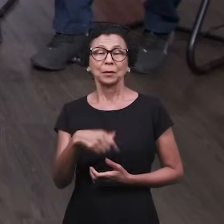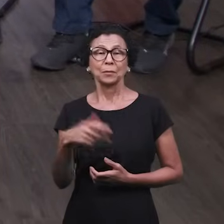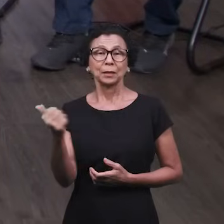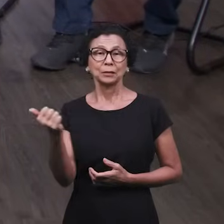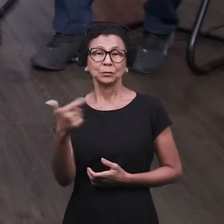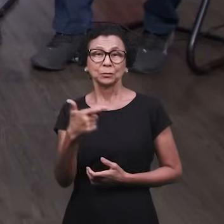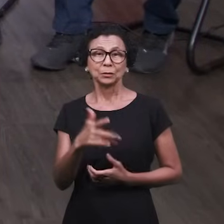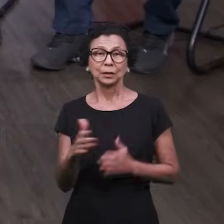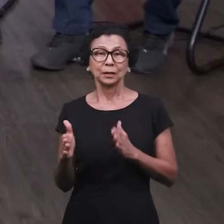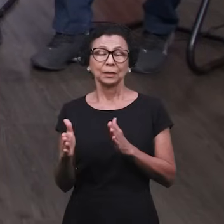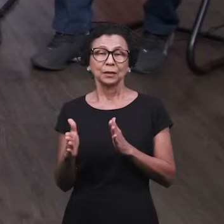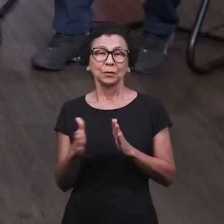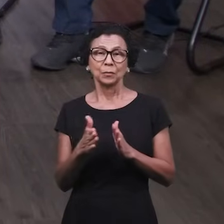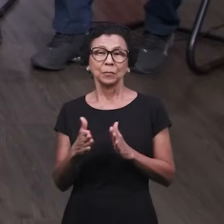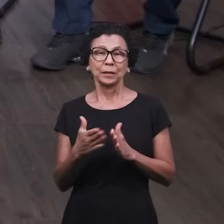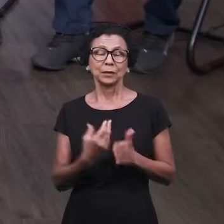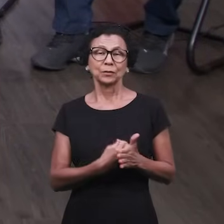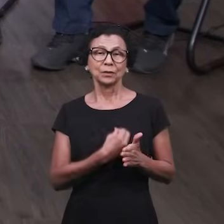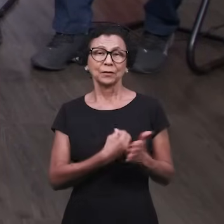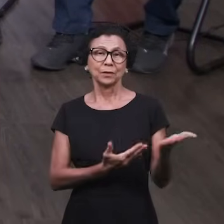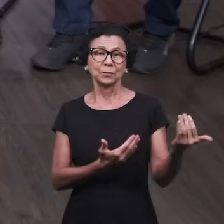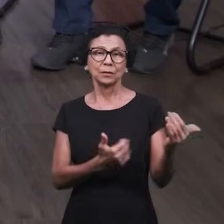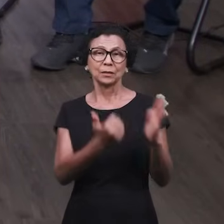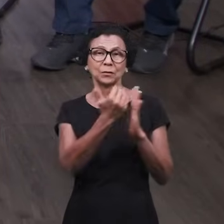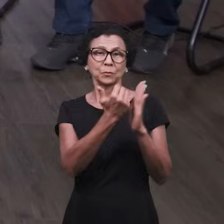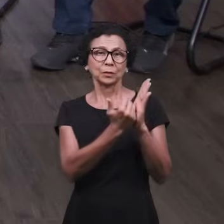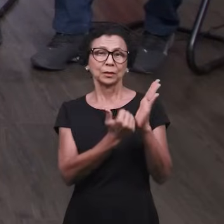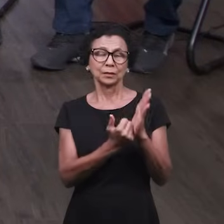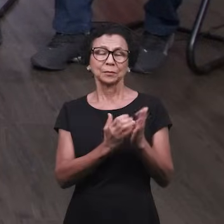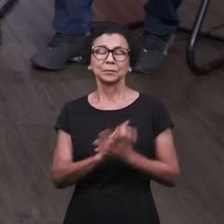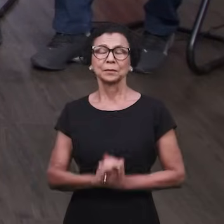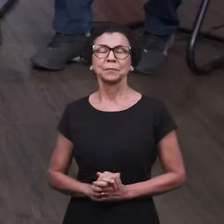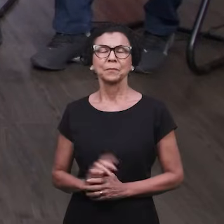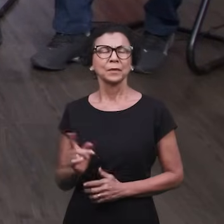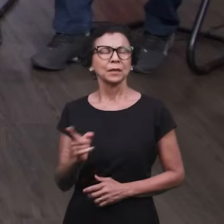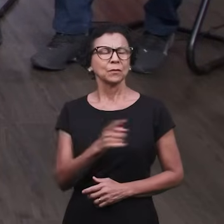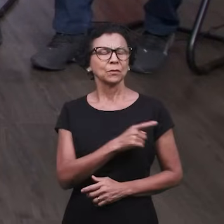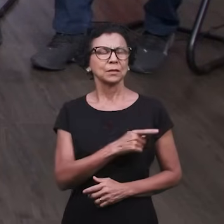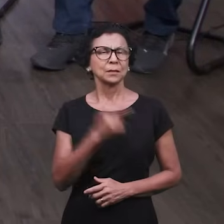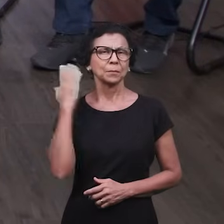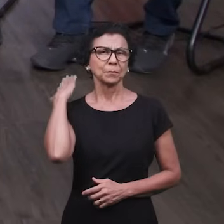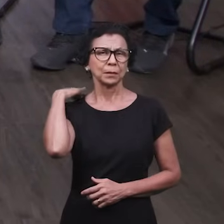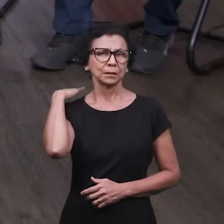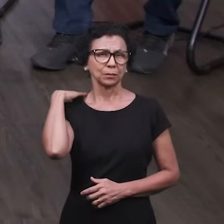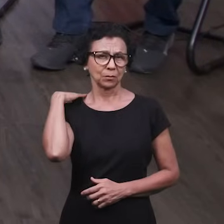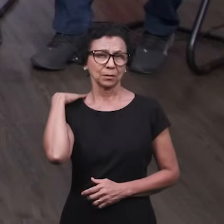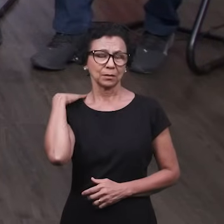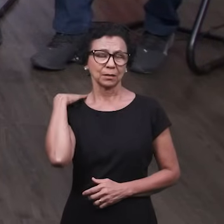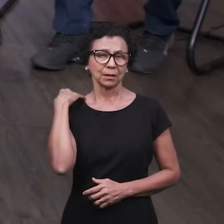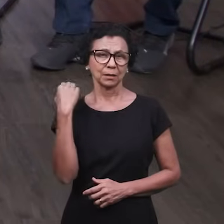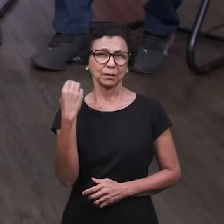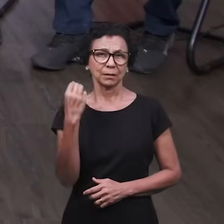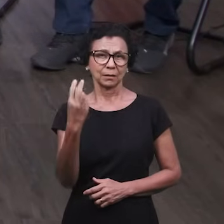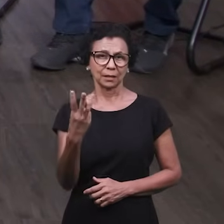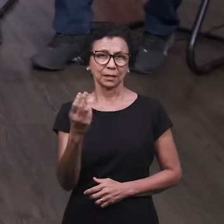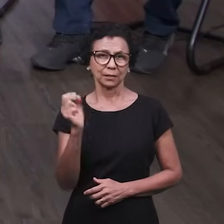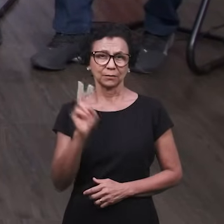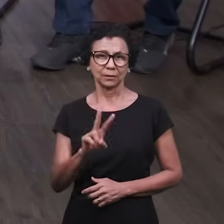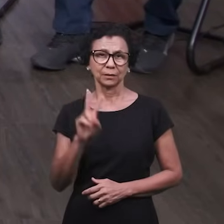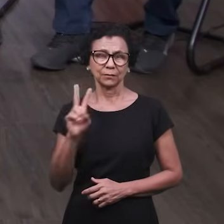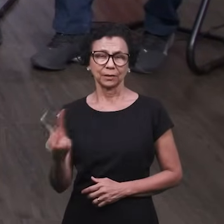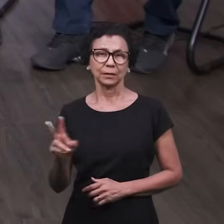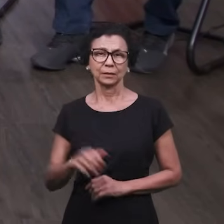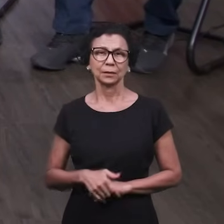são da igreja do pastor Marcelo, Isso, Praia da Costa 3. Praia da Costa 3. Vocês se conheceram lá você já era daqui, você é de